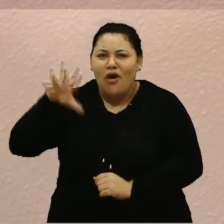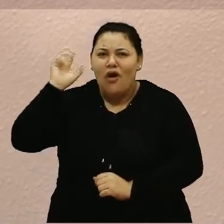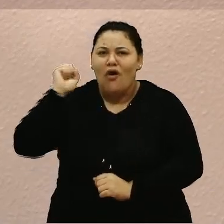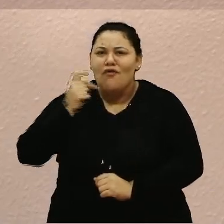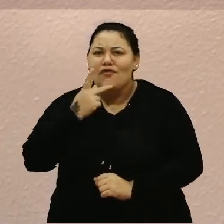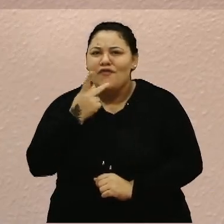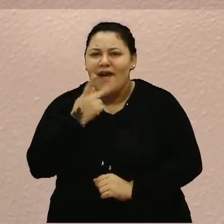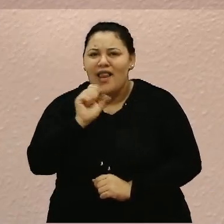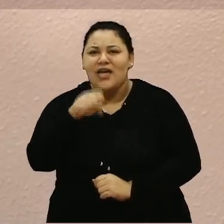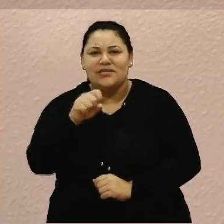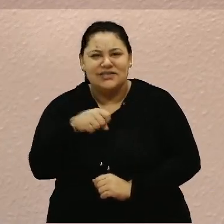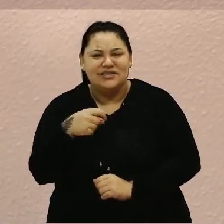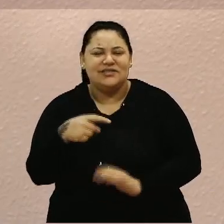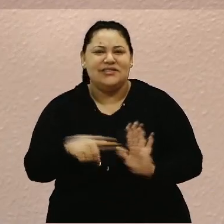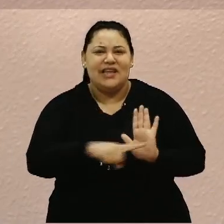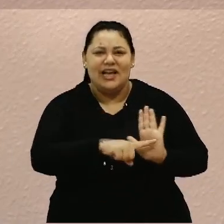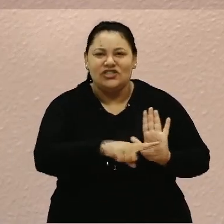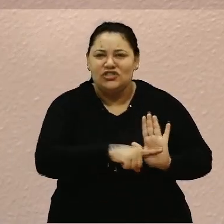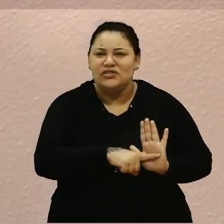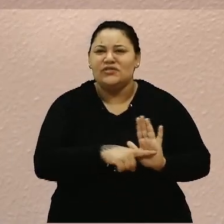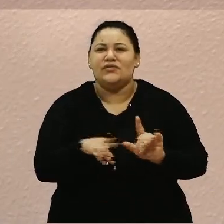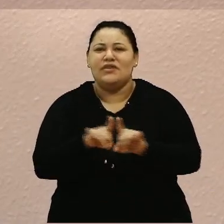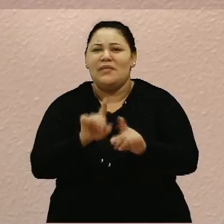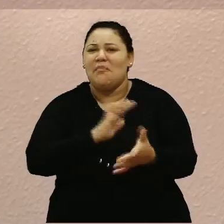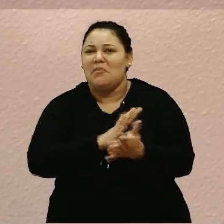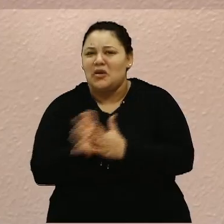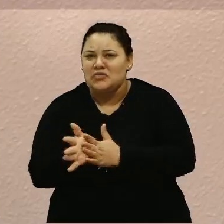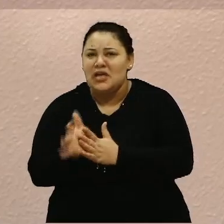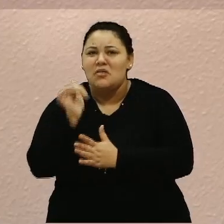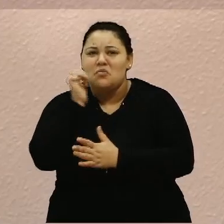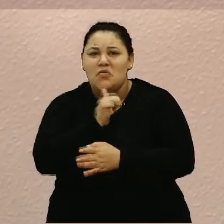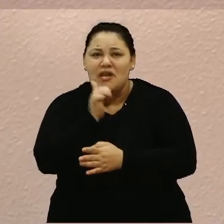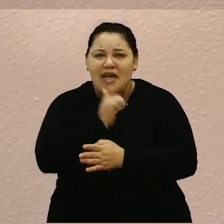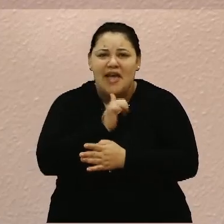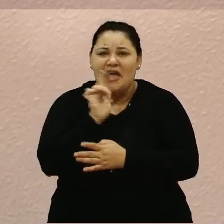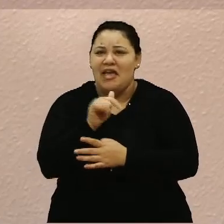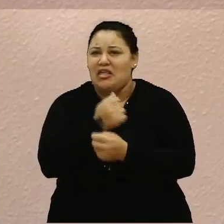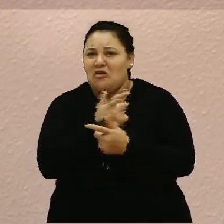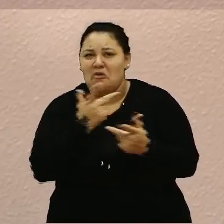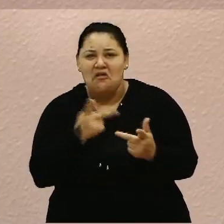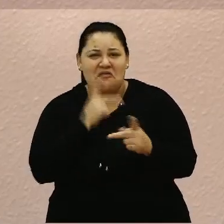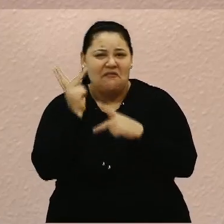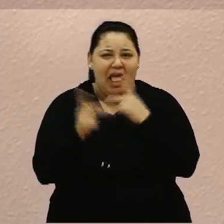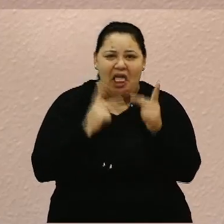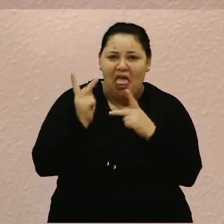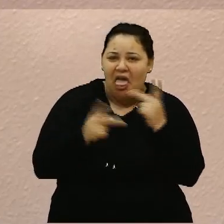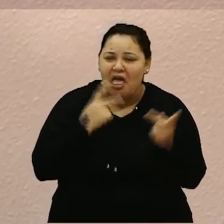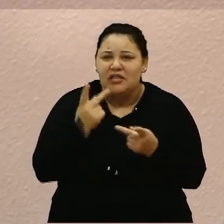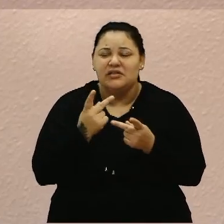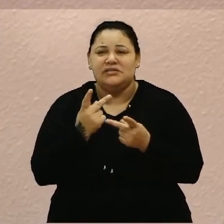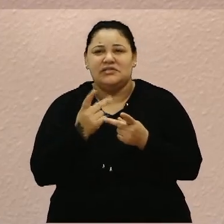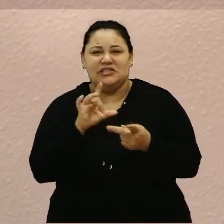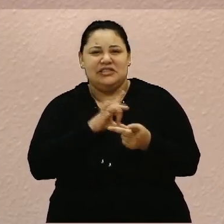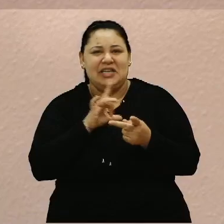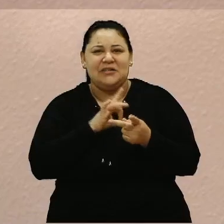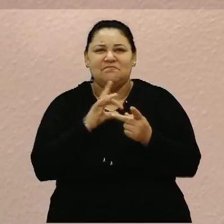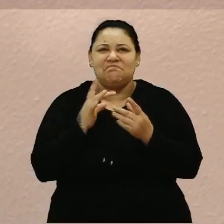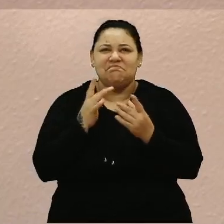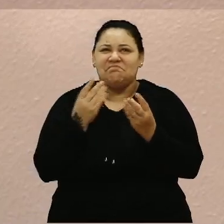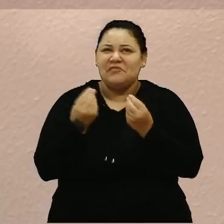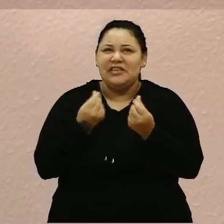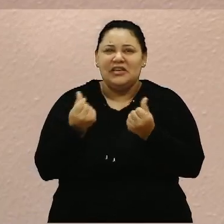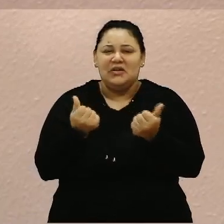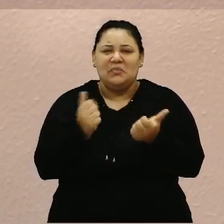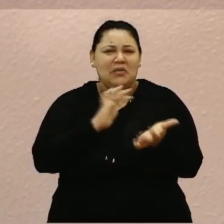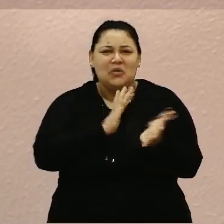comentários negativos e preconceitos e rótulos e questões que trazem consigo um preconceito